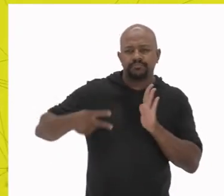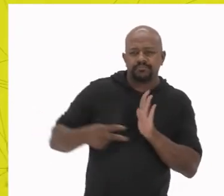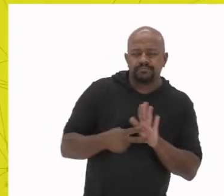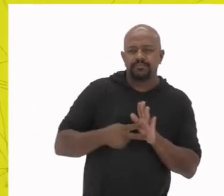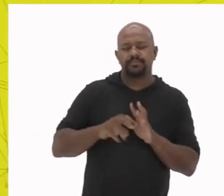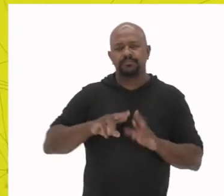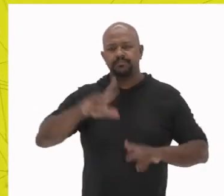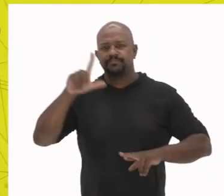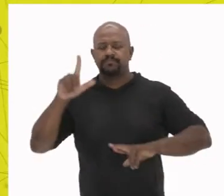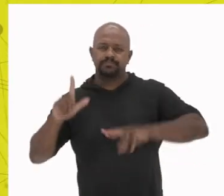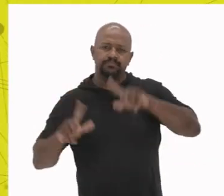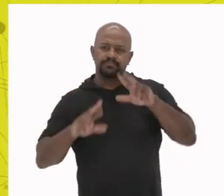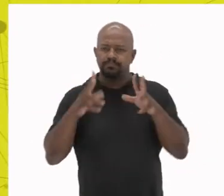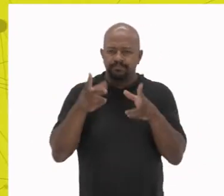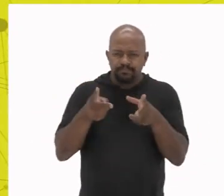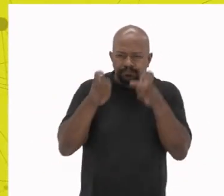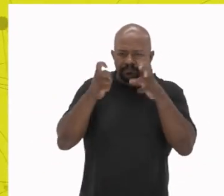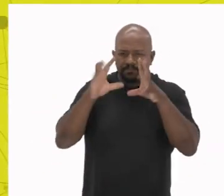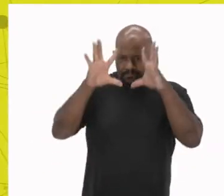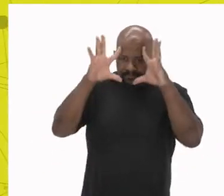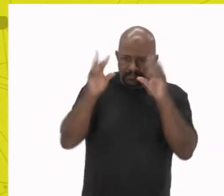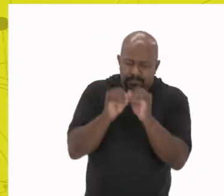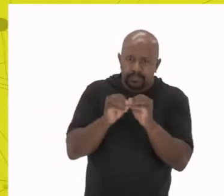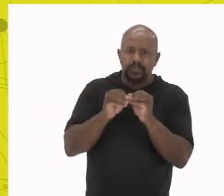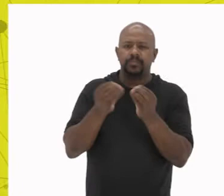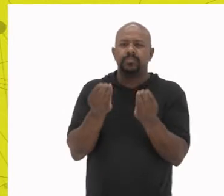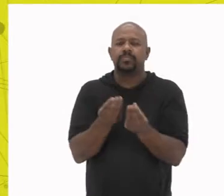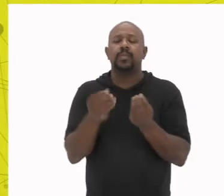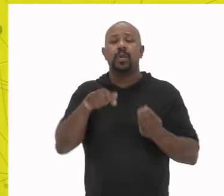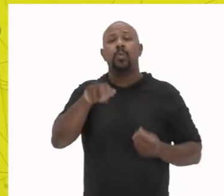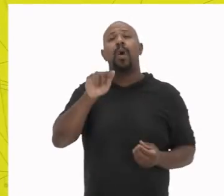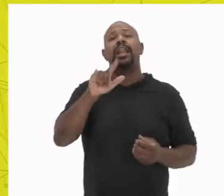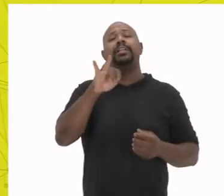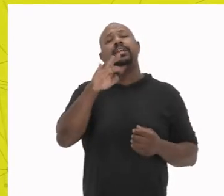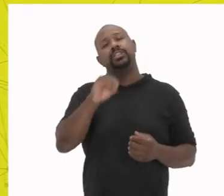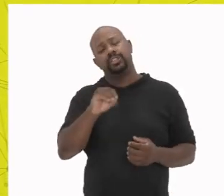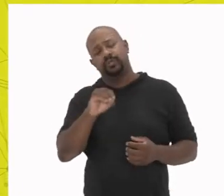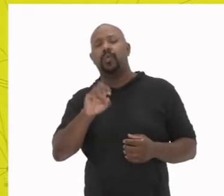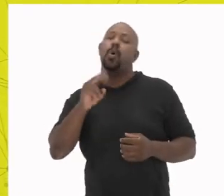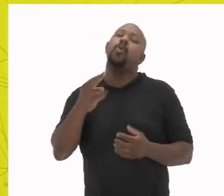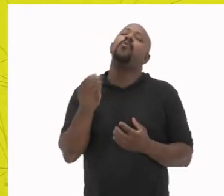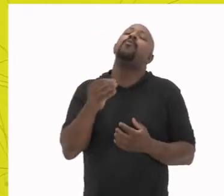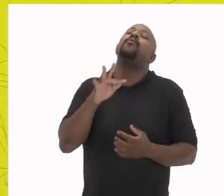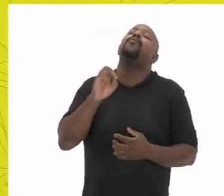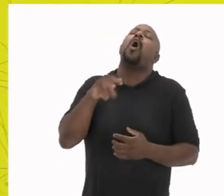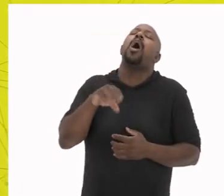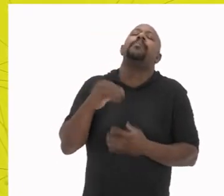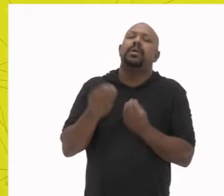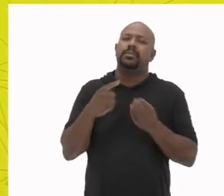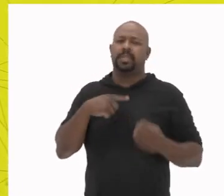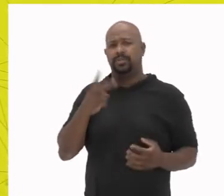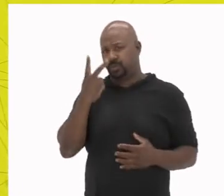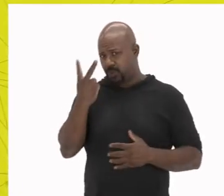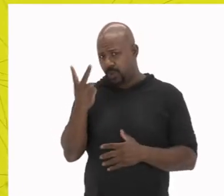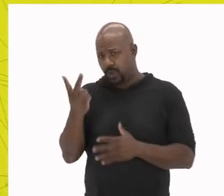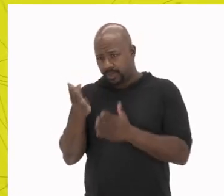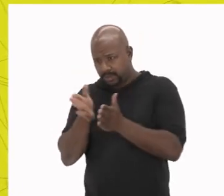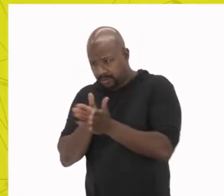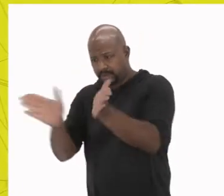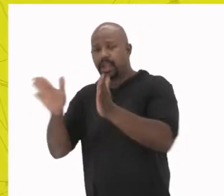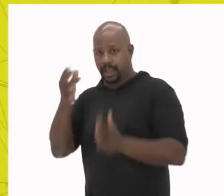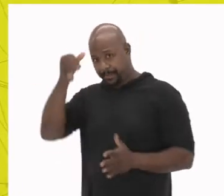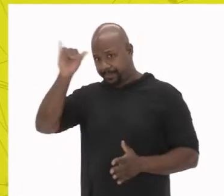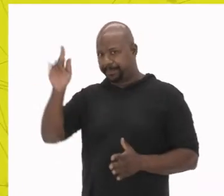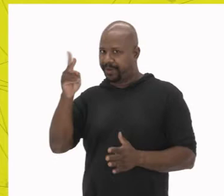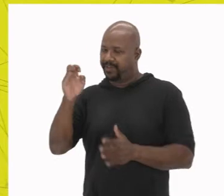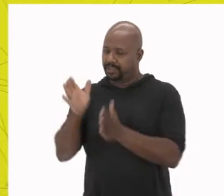novos significados e produz diferentes interpretações do seu sentido, qualitativo ou forma. Existem duas correntes na